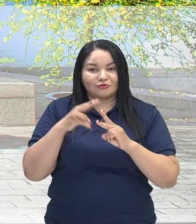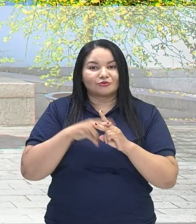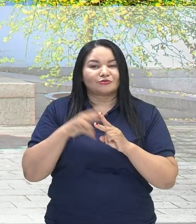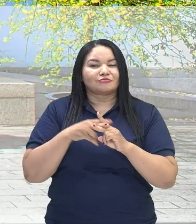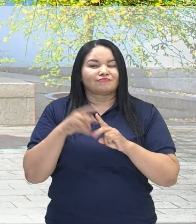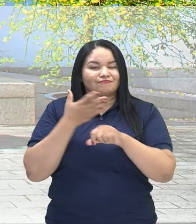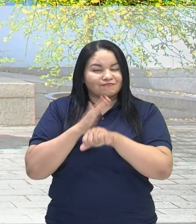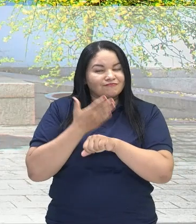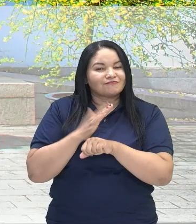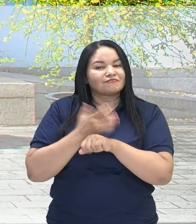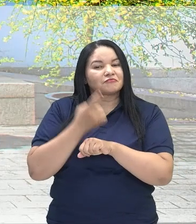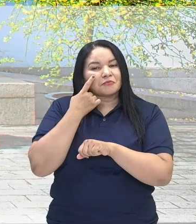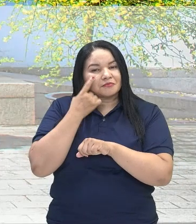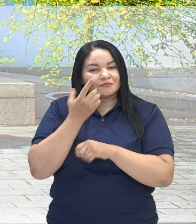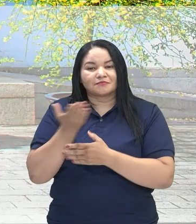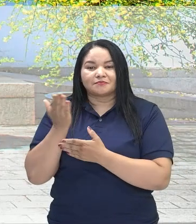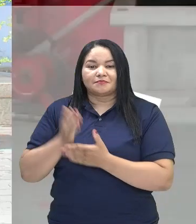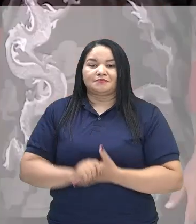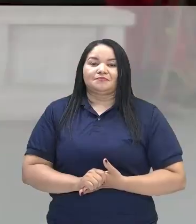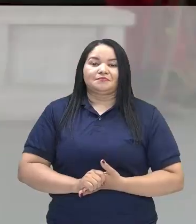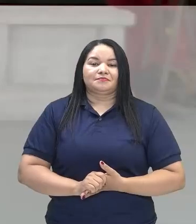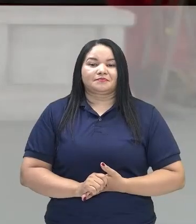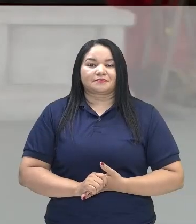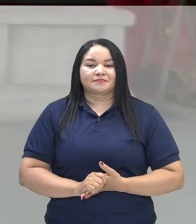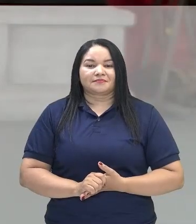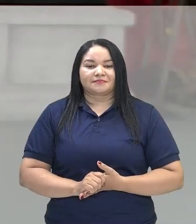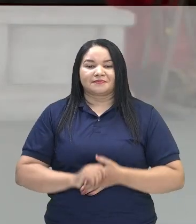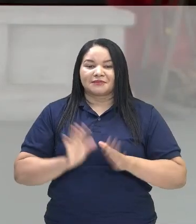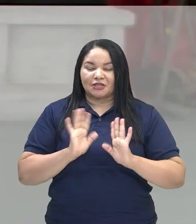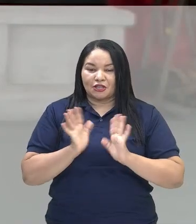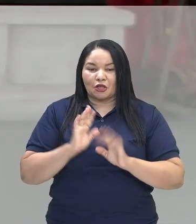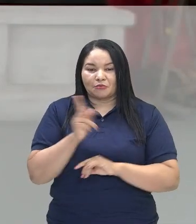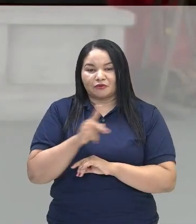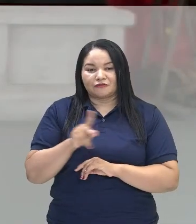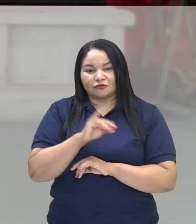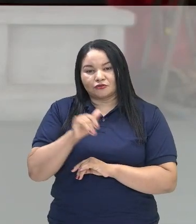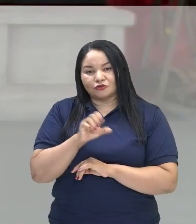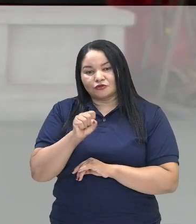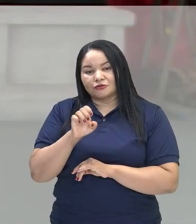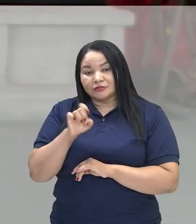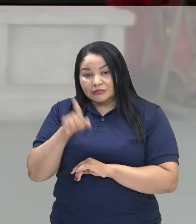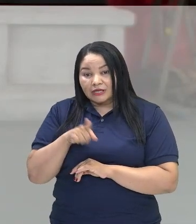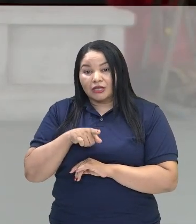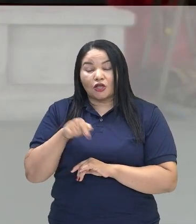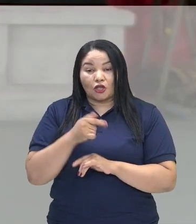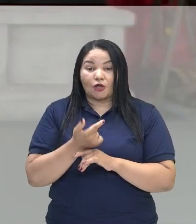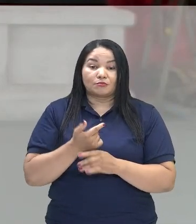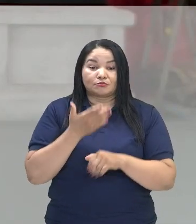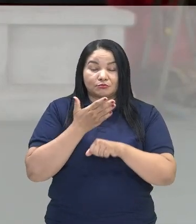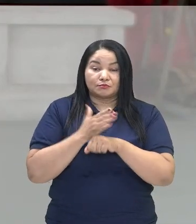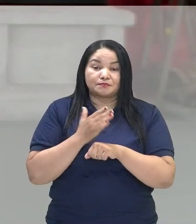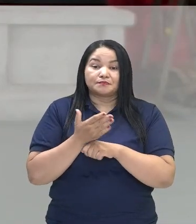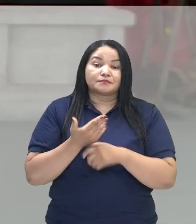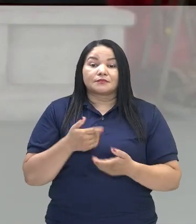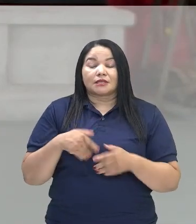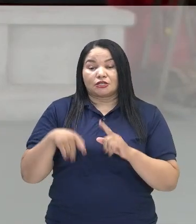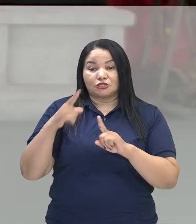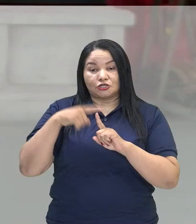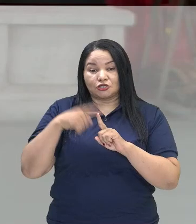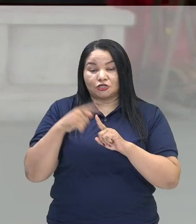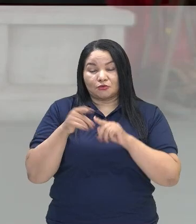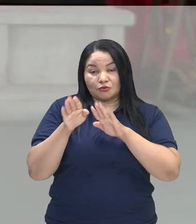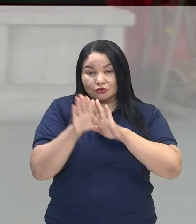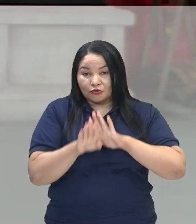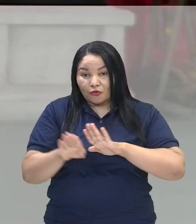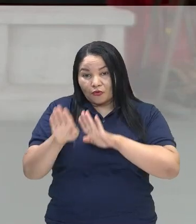prática. Observem. Olá, eu sou o professor José Vasconcelos, sou professor de Shaolin do Norte, do estilo de Kung Fu